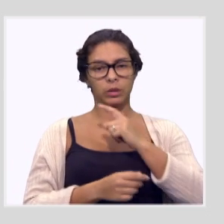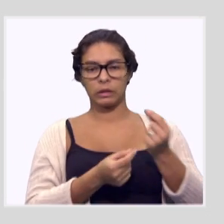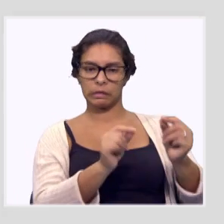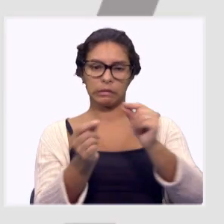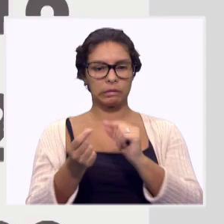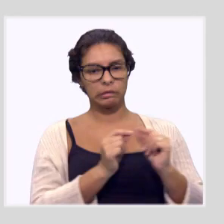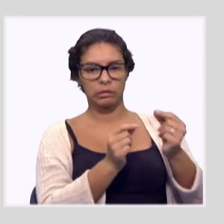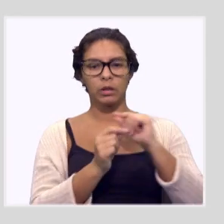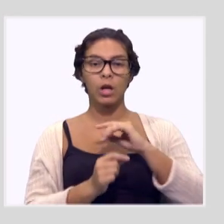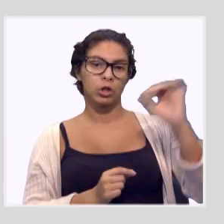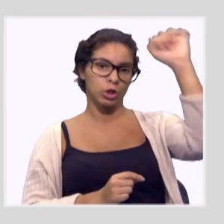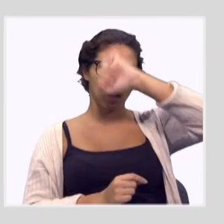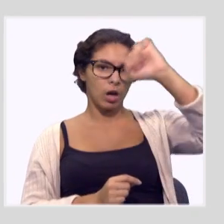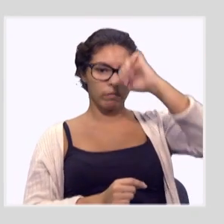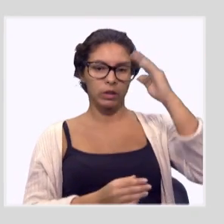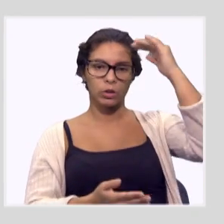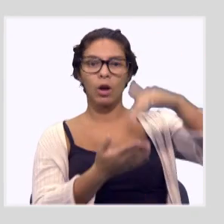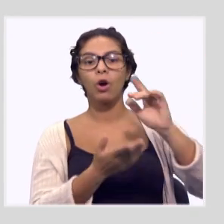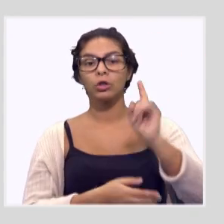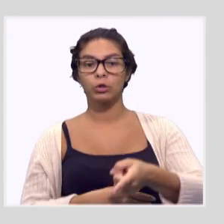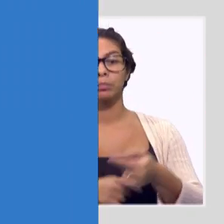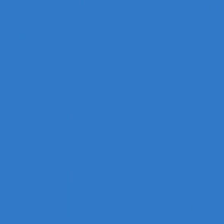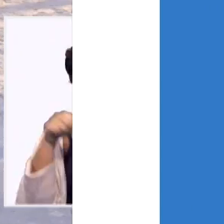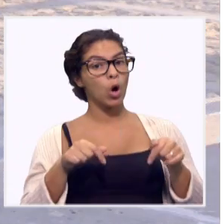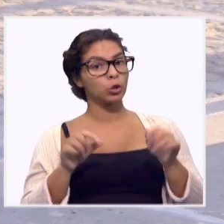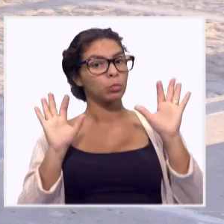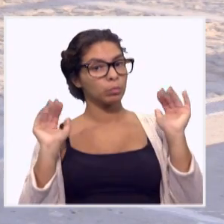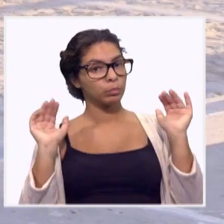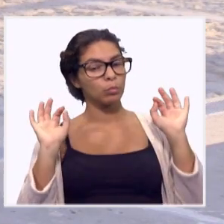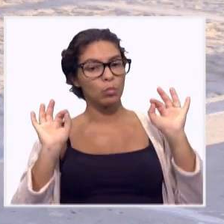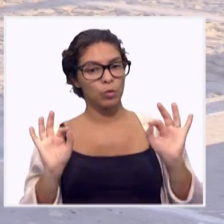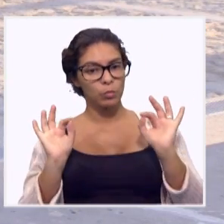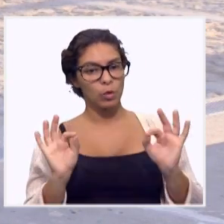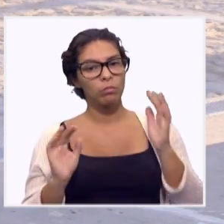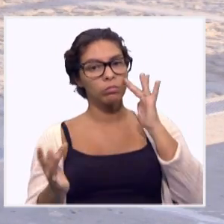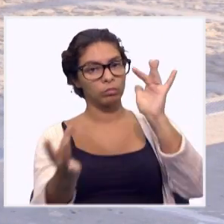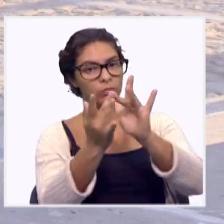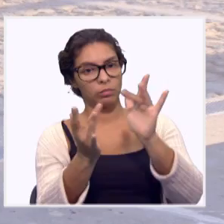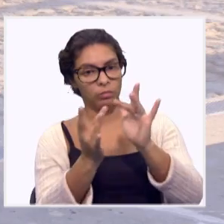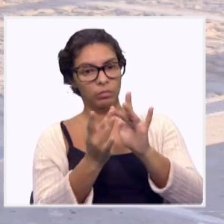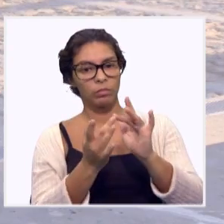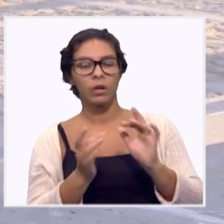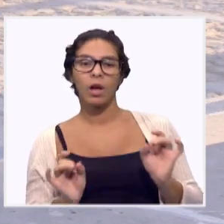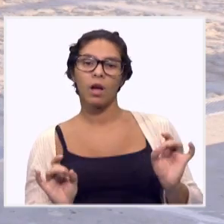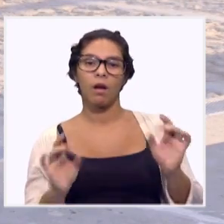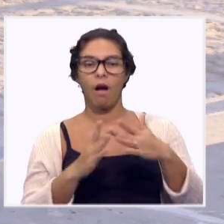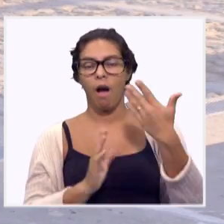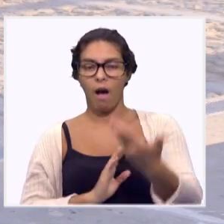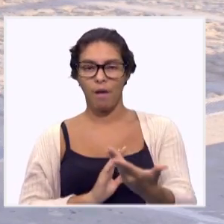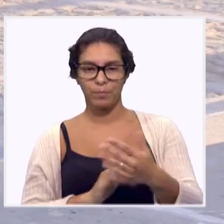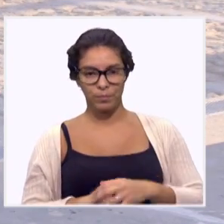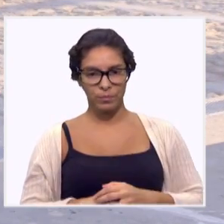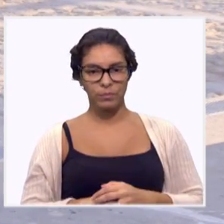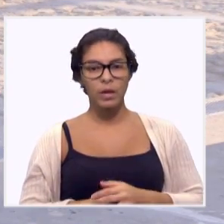alterações. Em janeiro, ficamos a saber o resultado. Hoje ficamos por aqui, mas continuamos ligados online até ao